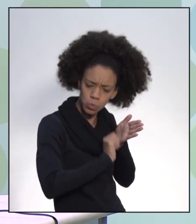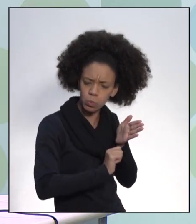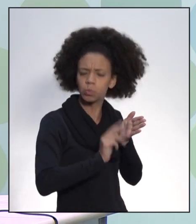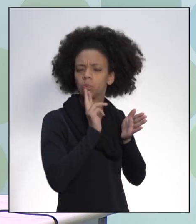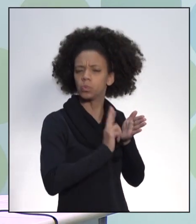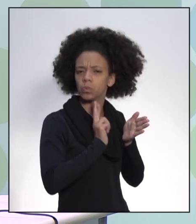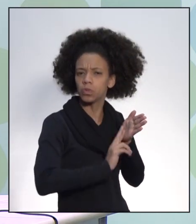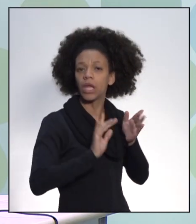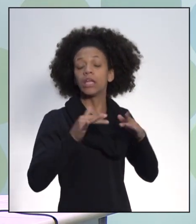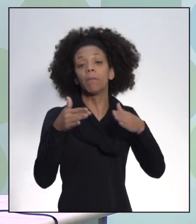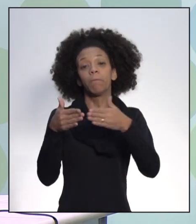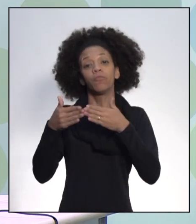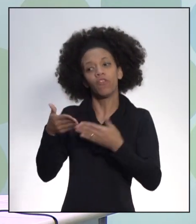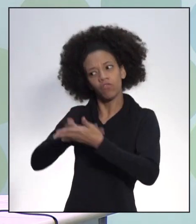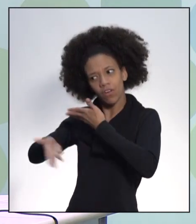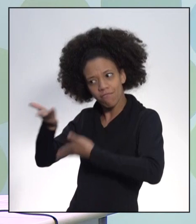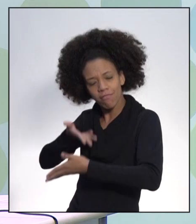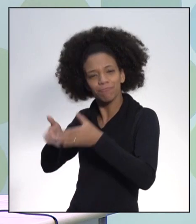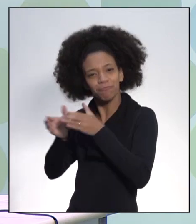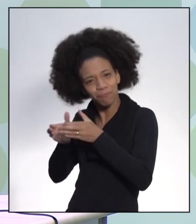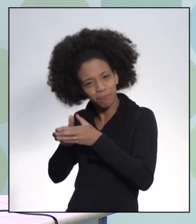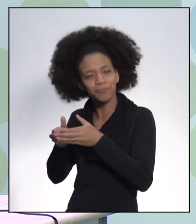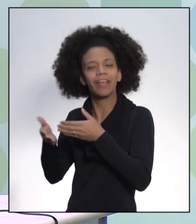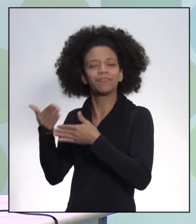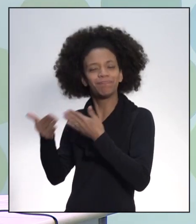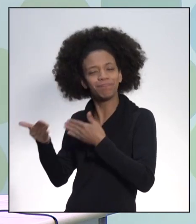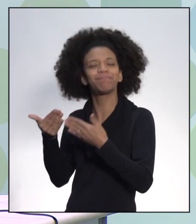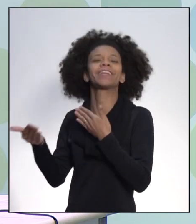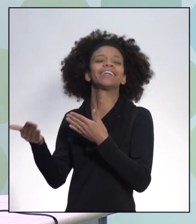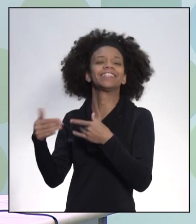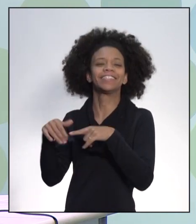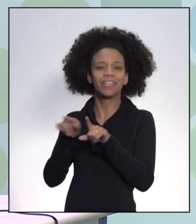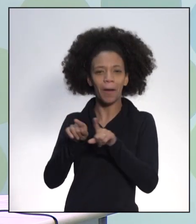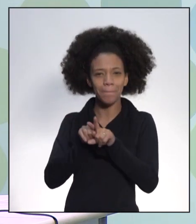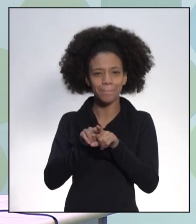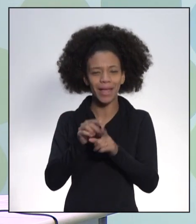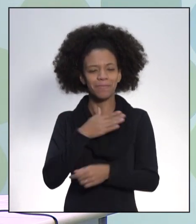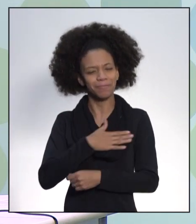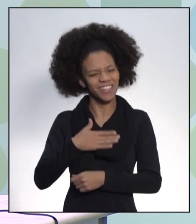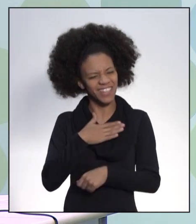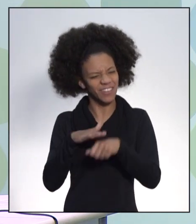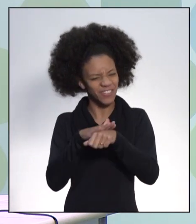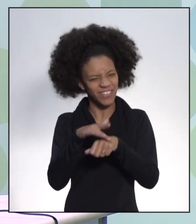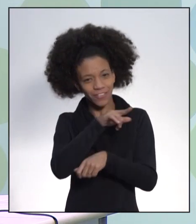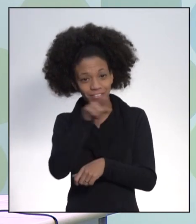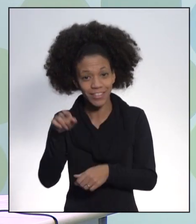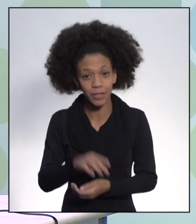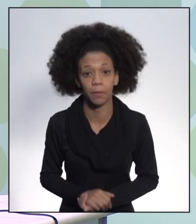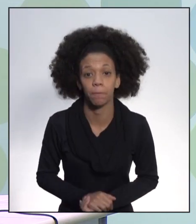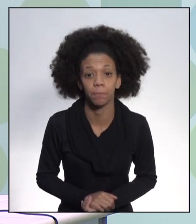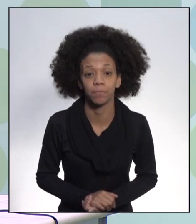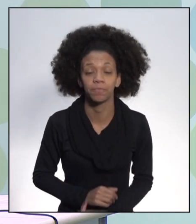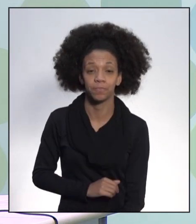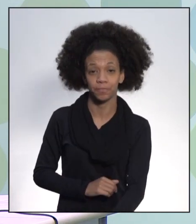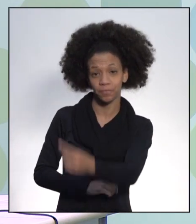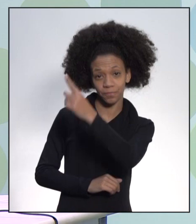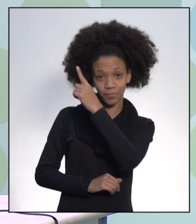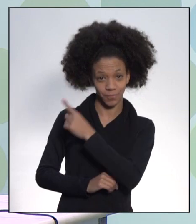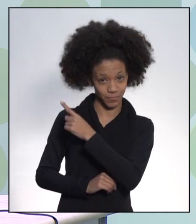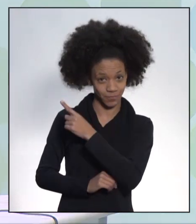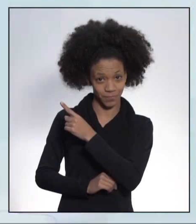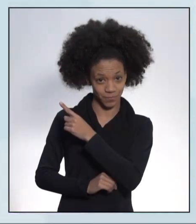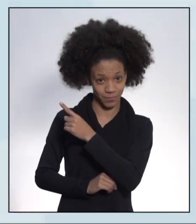por favor, interaja com a gente no chat sempre que solicitado. Será um prazer conversar com vocês. Na tela, o que faremos